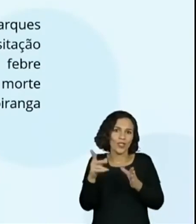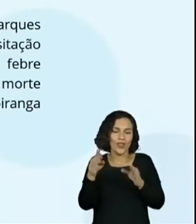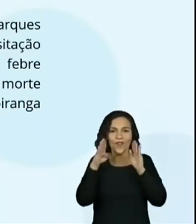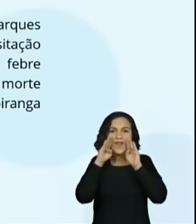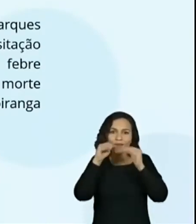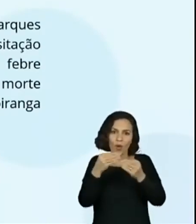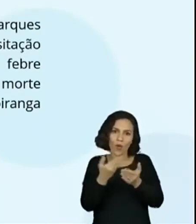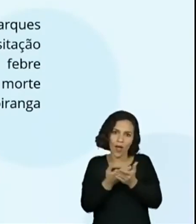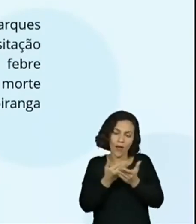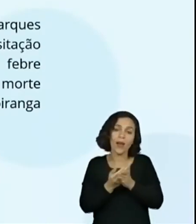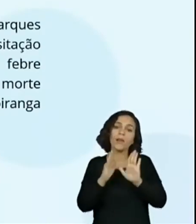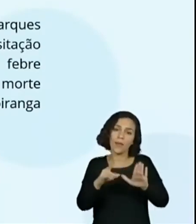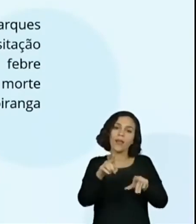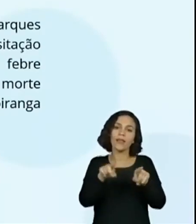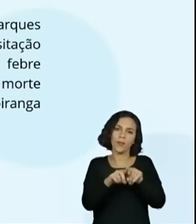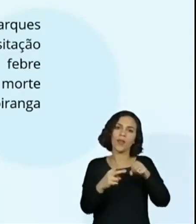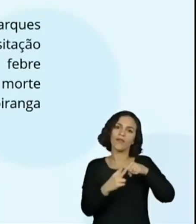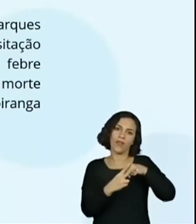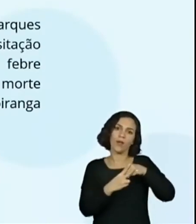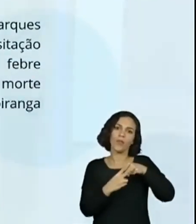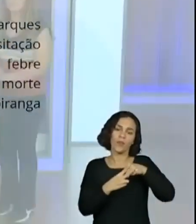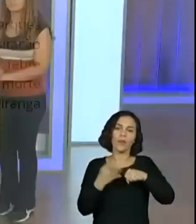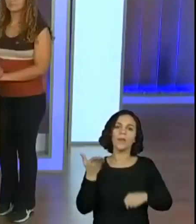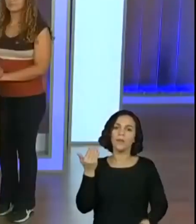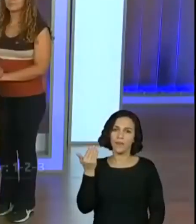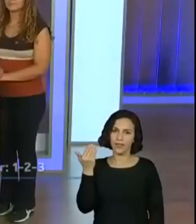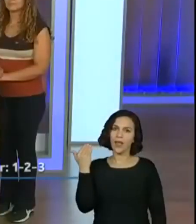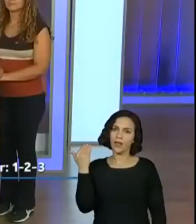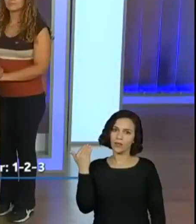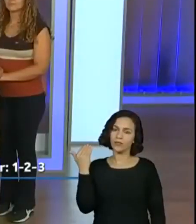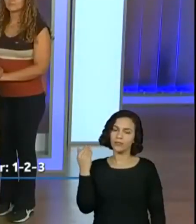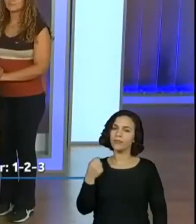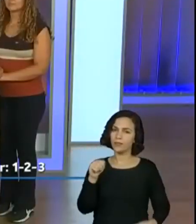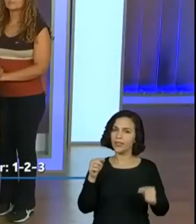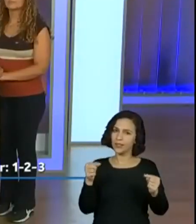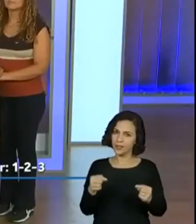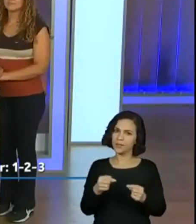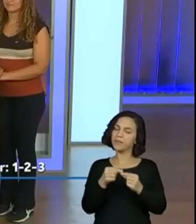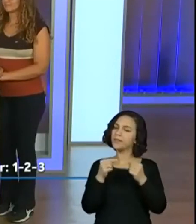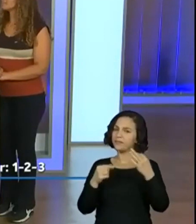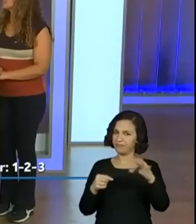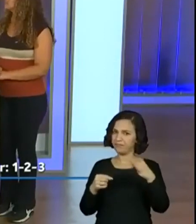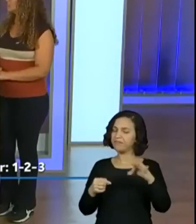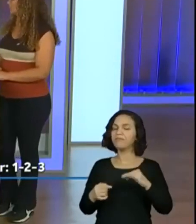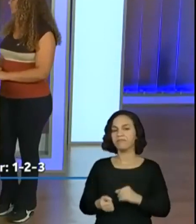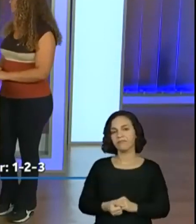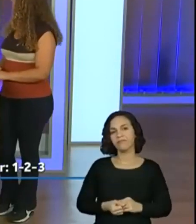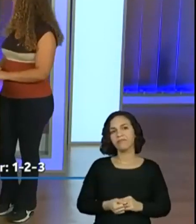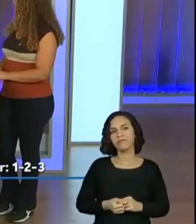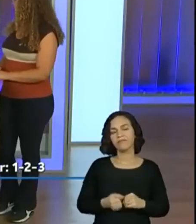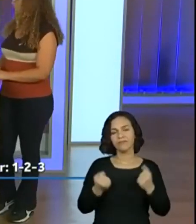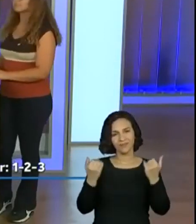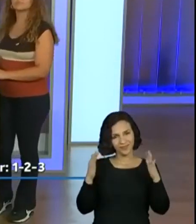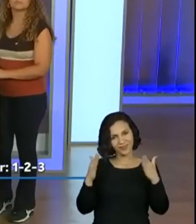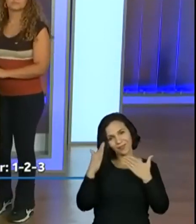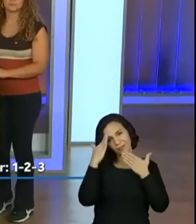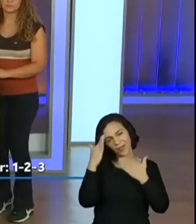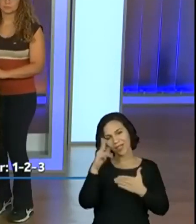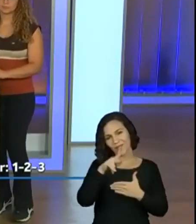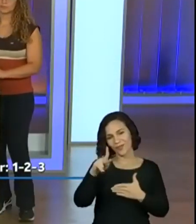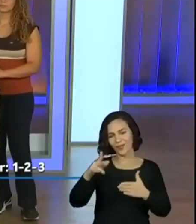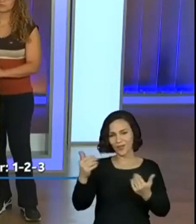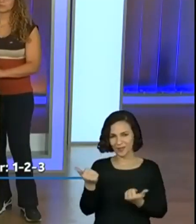trabalhando neste momento especificamente, mas a gente precisa falar todos os verbos que estão aí, né, no passado. Muito bem, obrigada aí